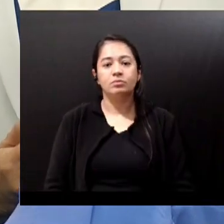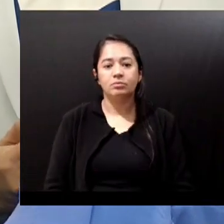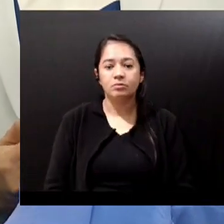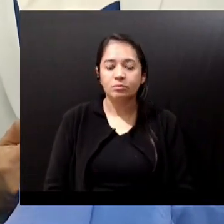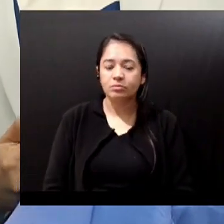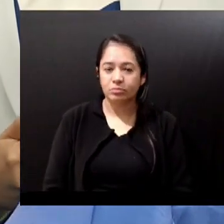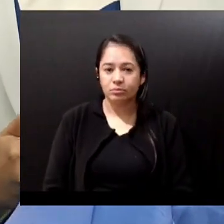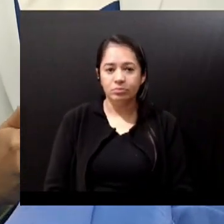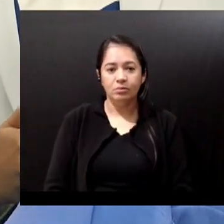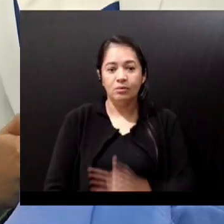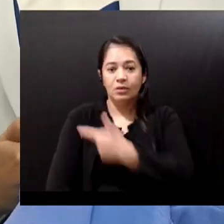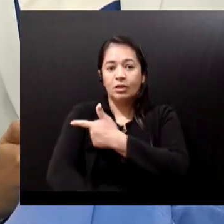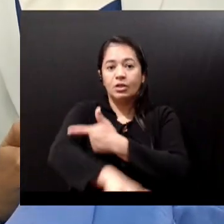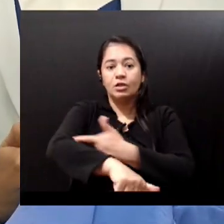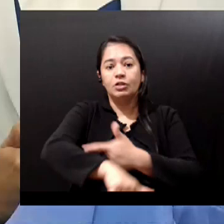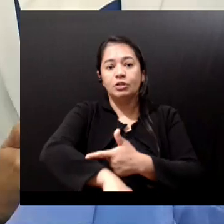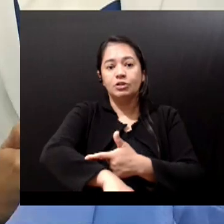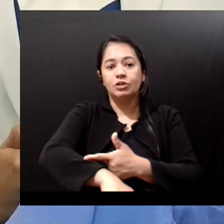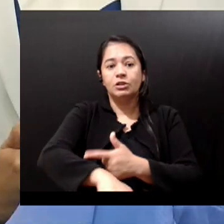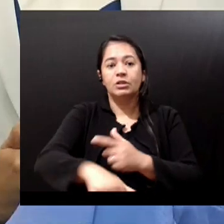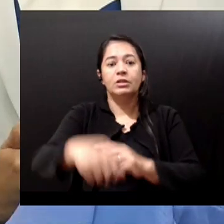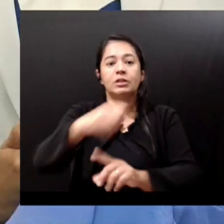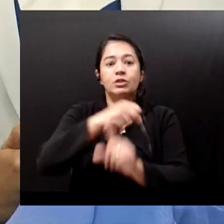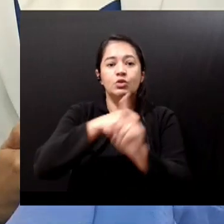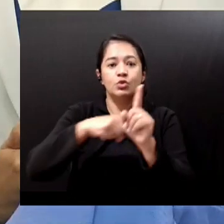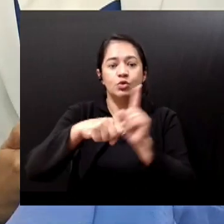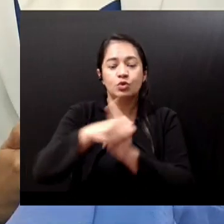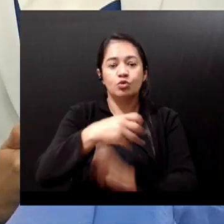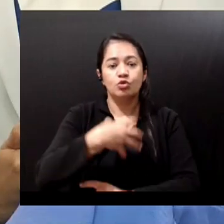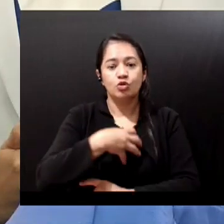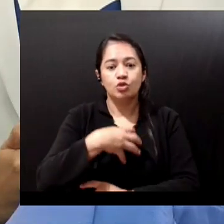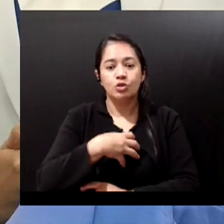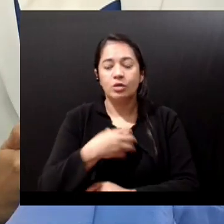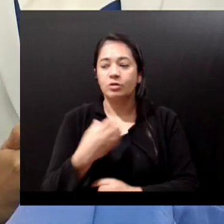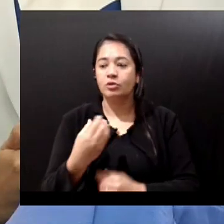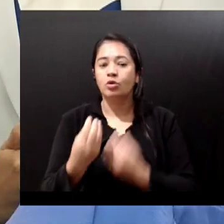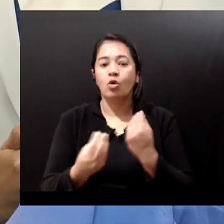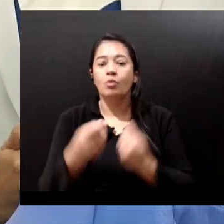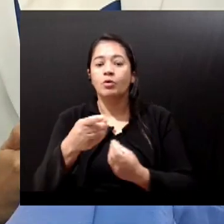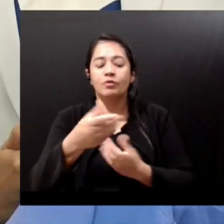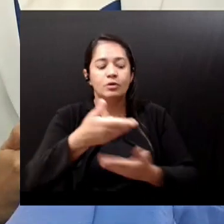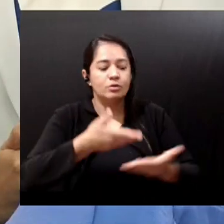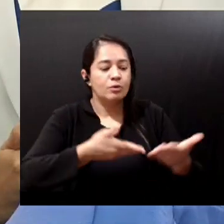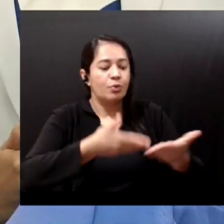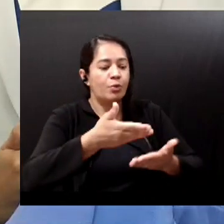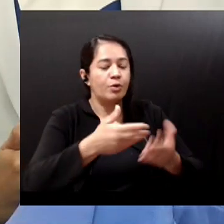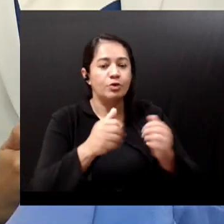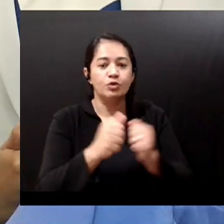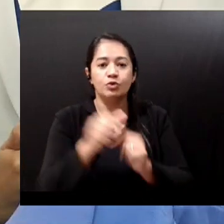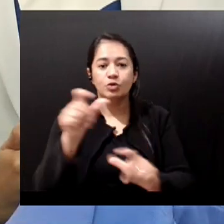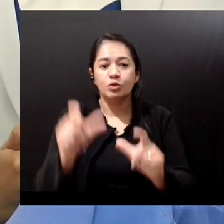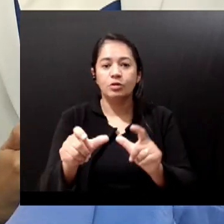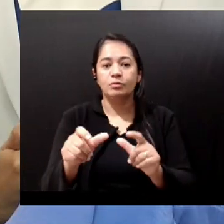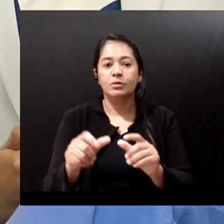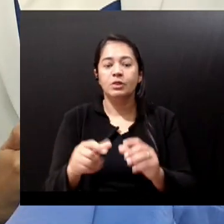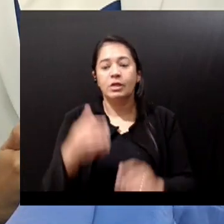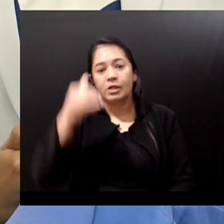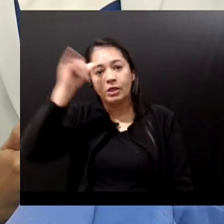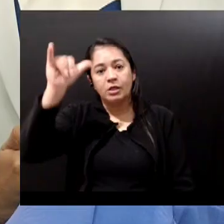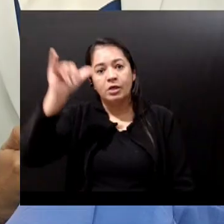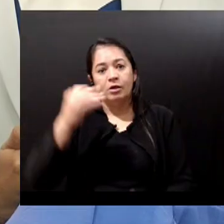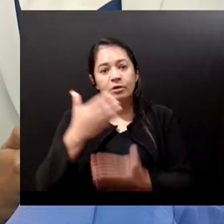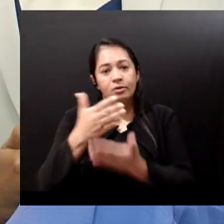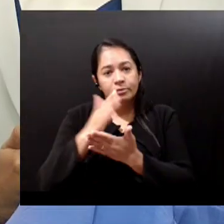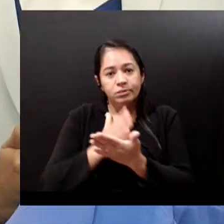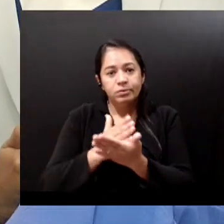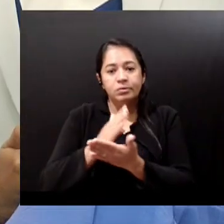etiqueta social, né? A forma como você convive na sociedade que não gera desconforto para o outro também, que está ali compartilhando o